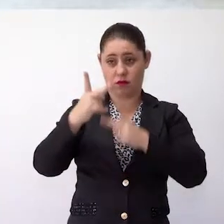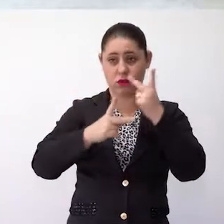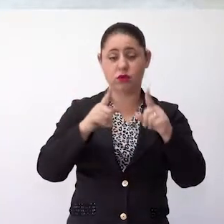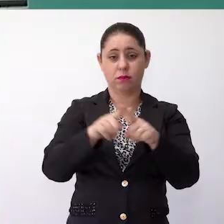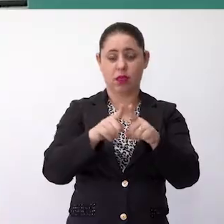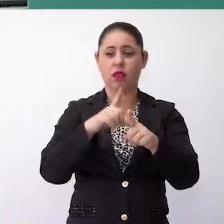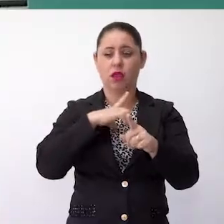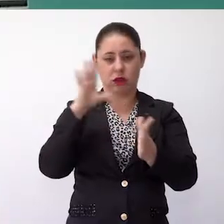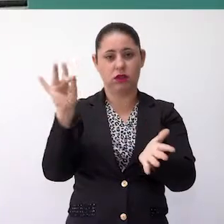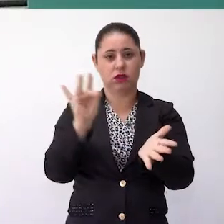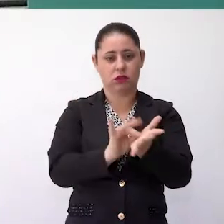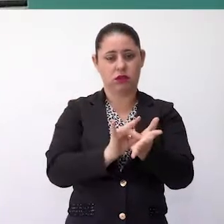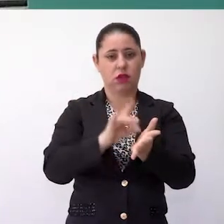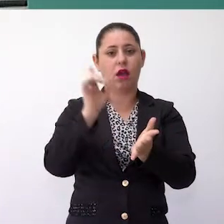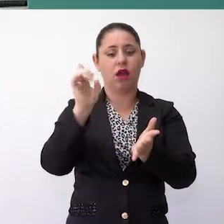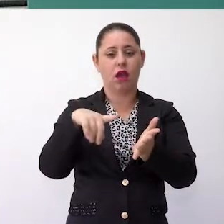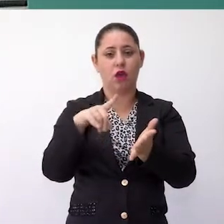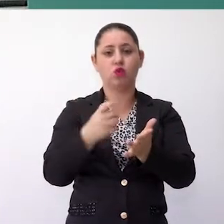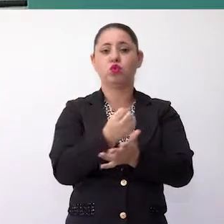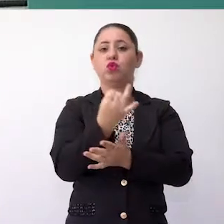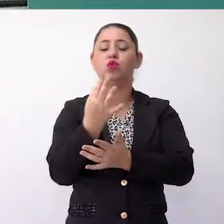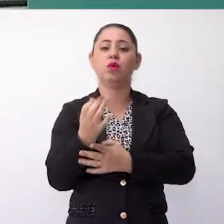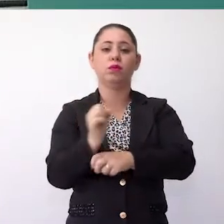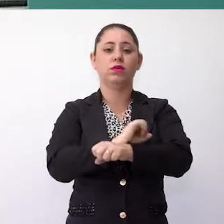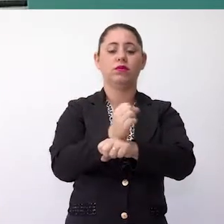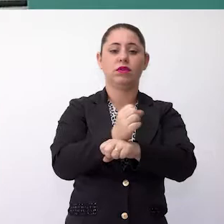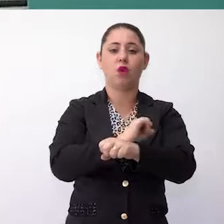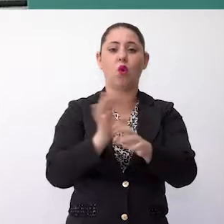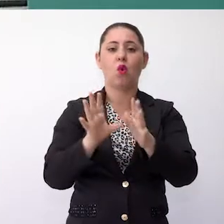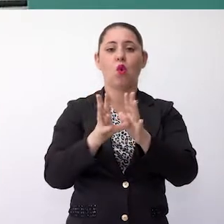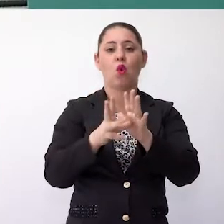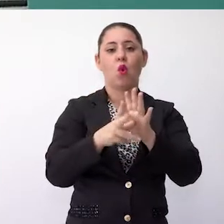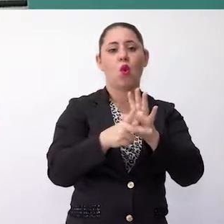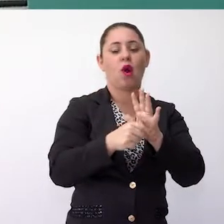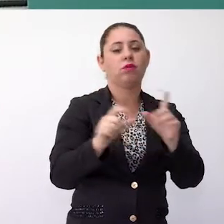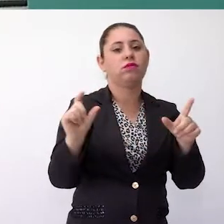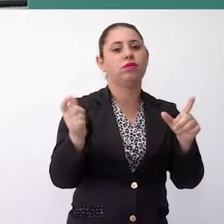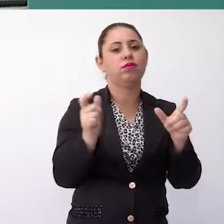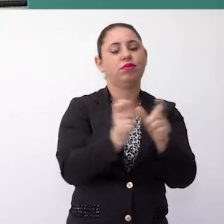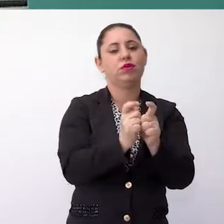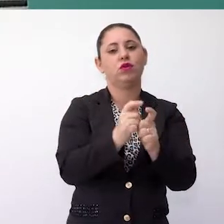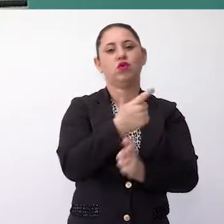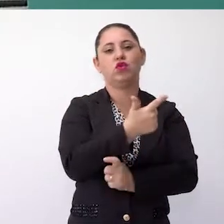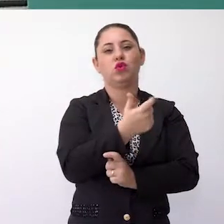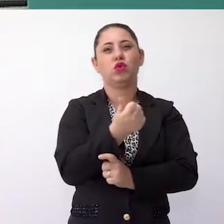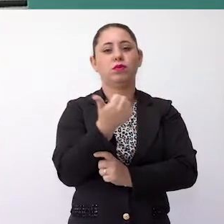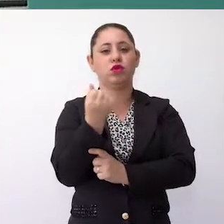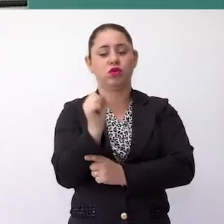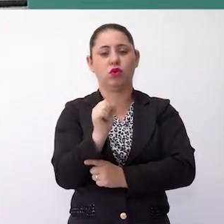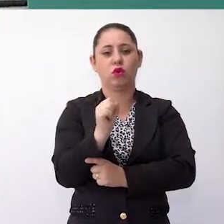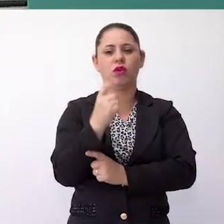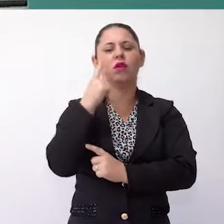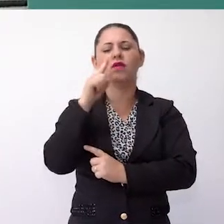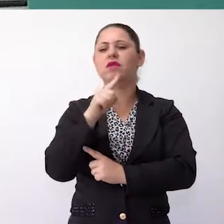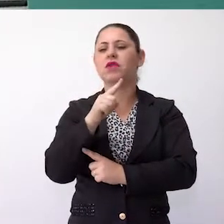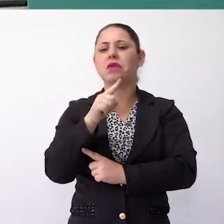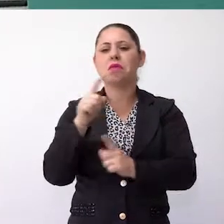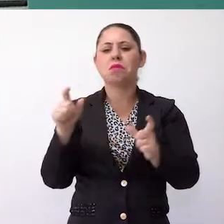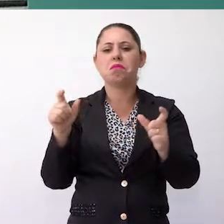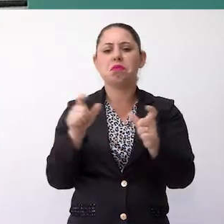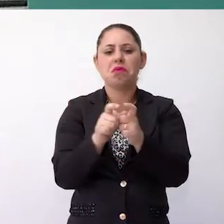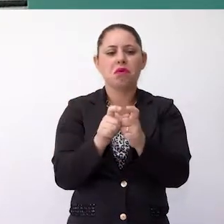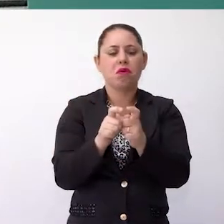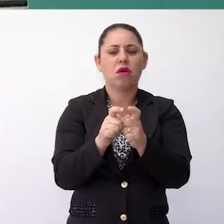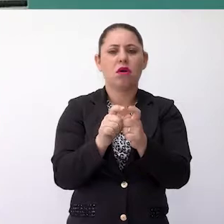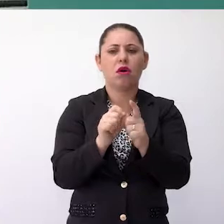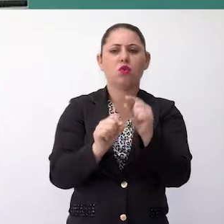razão, o número de veículos roubados tem diminuído. Desde 2018 a gente tem visto uma queda nas apreensões de veículos